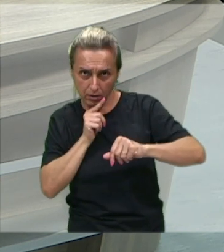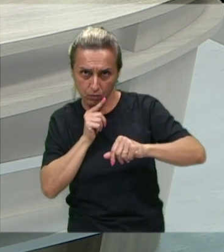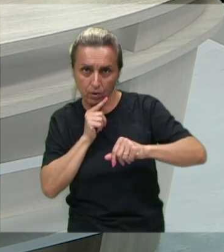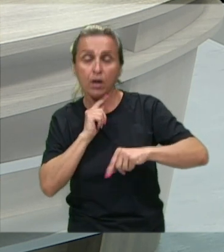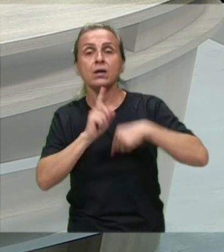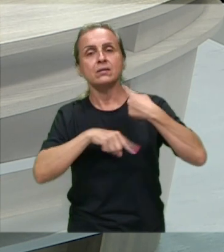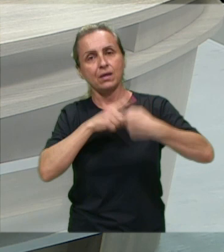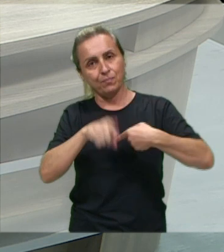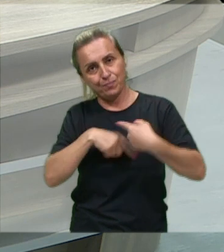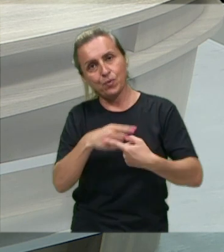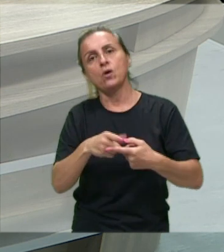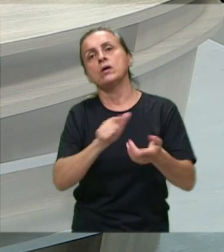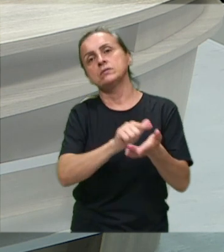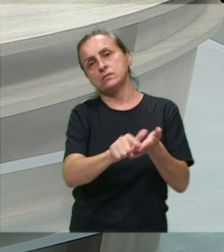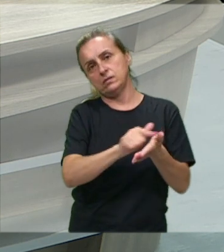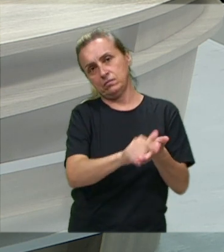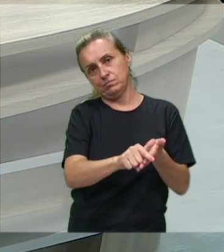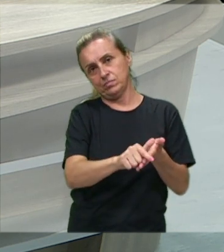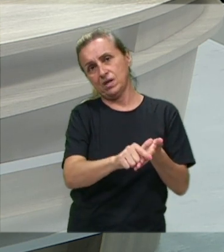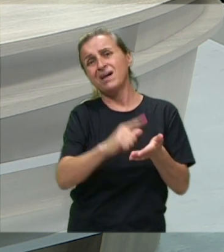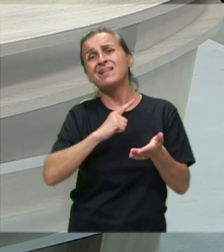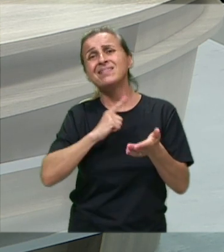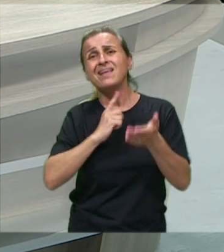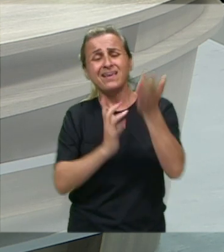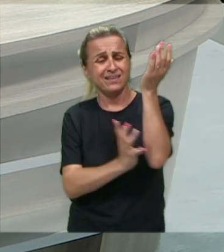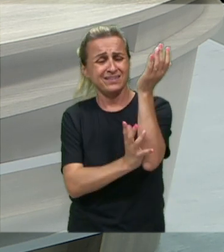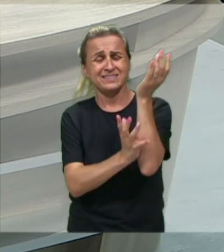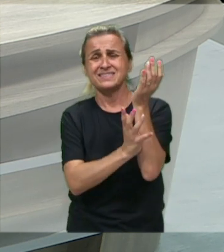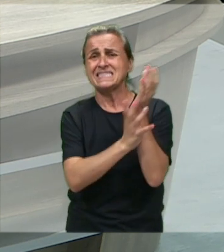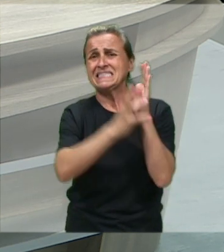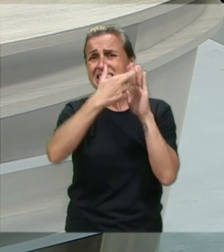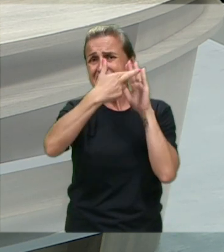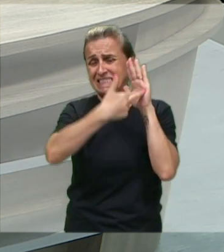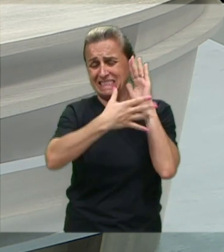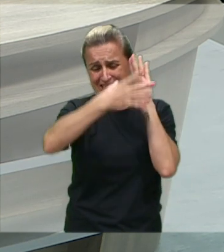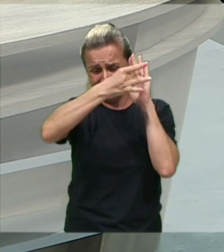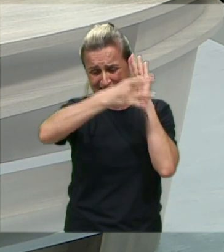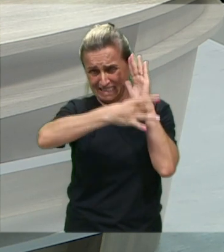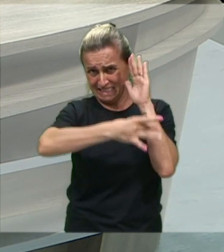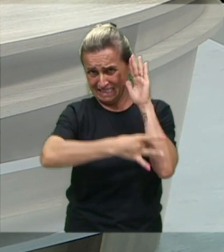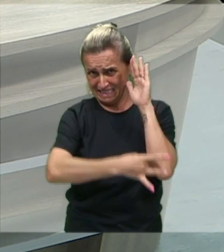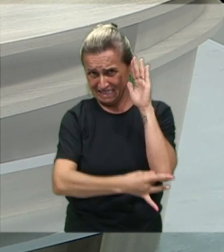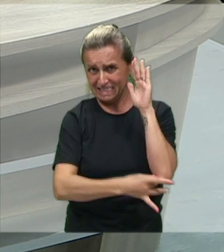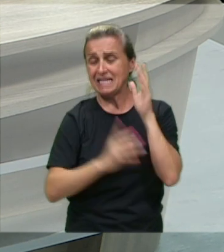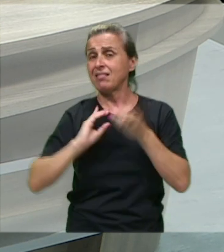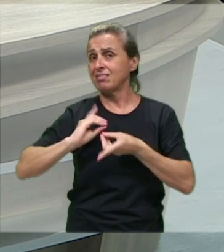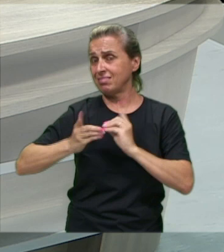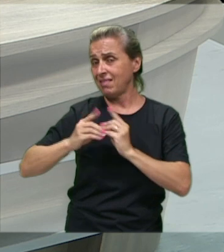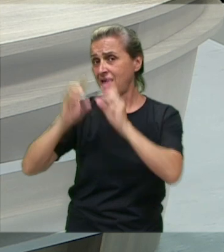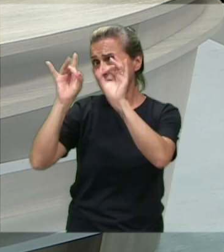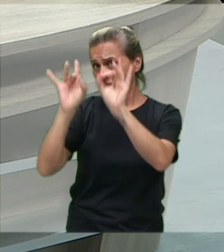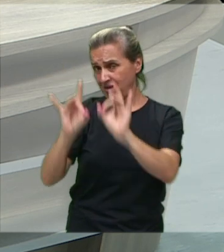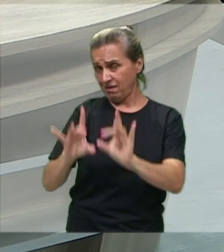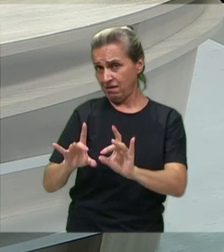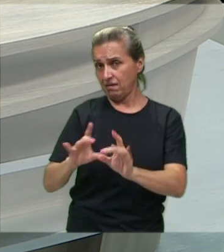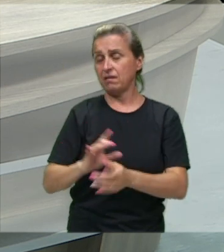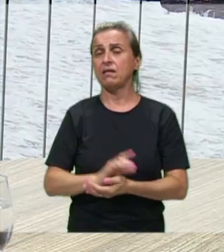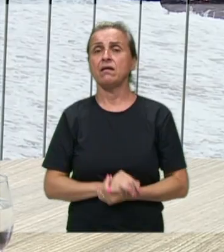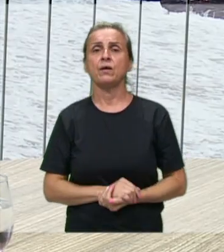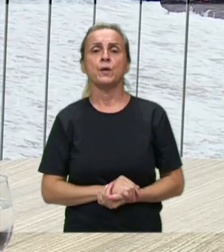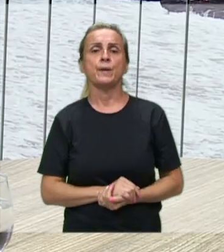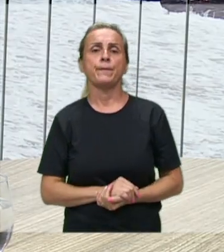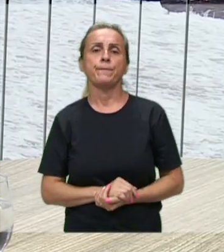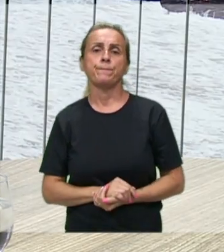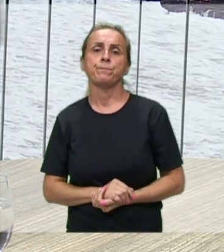tudo isso a gente já se faz na programação técnica específica. Agora, o que não pode fazer é eu